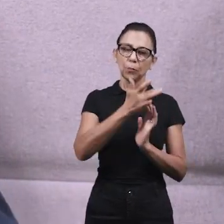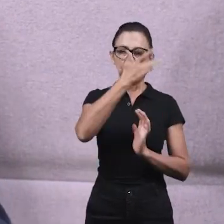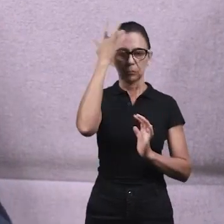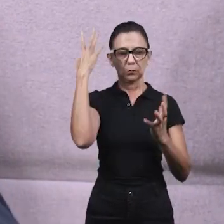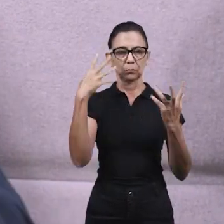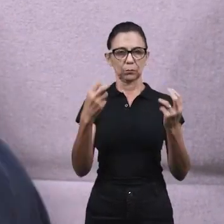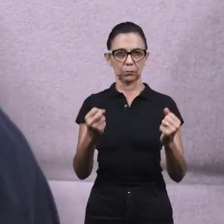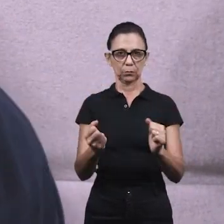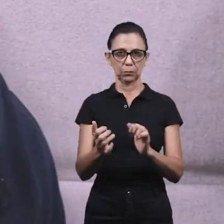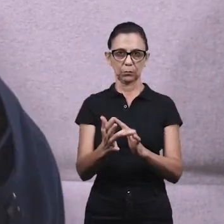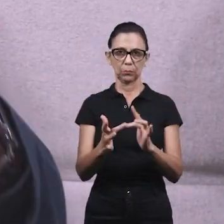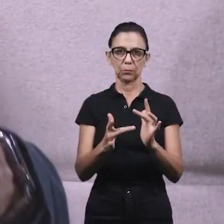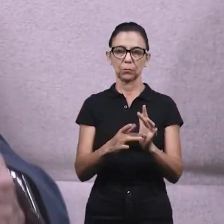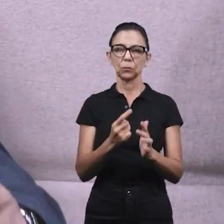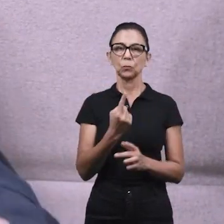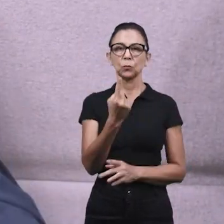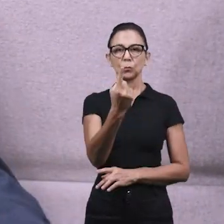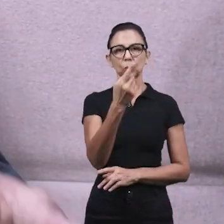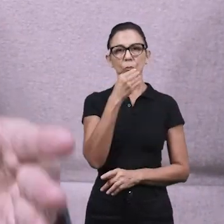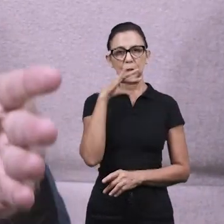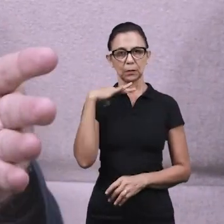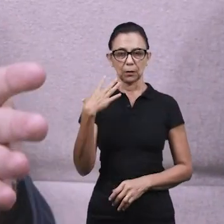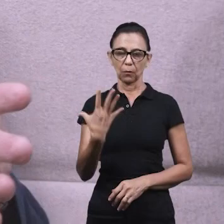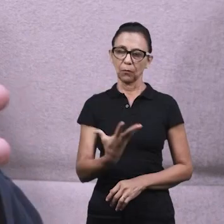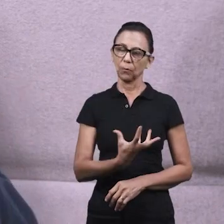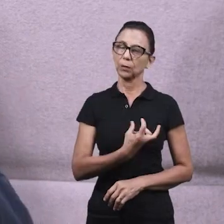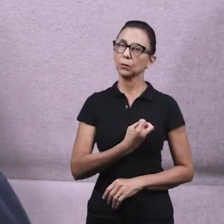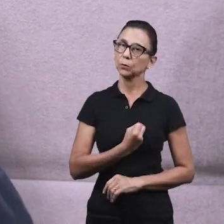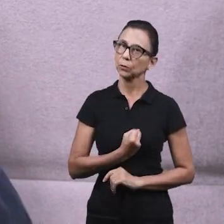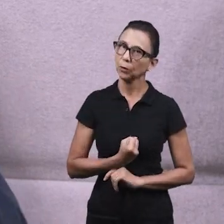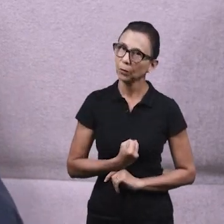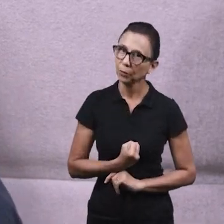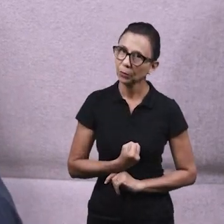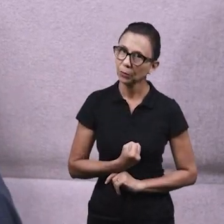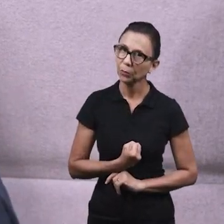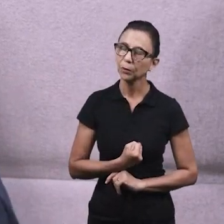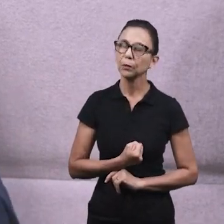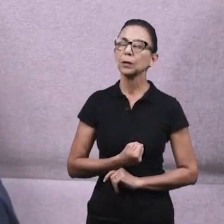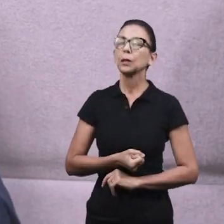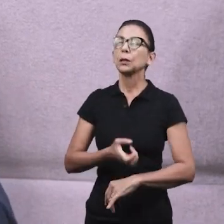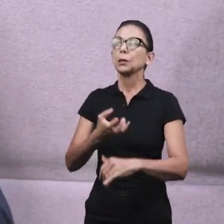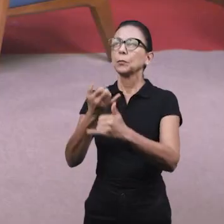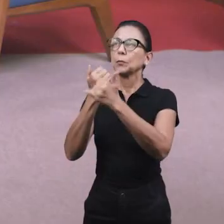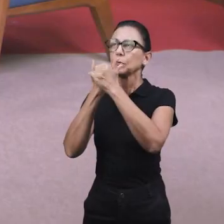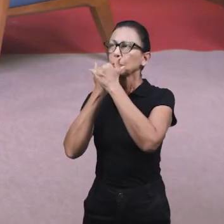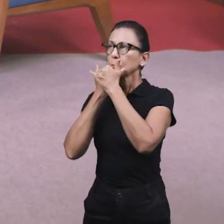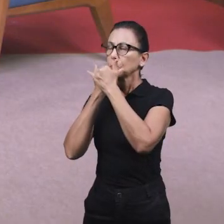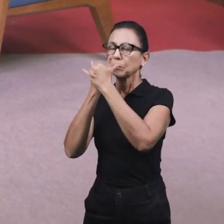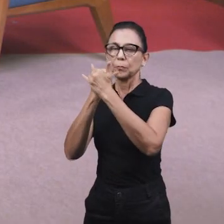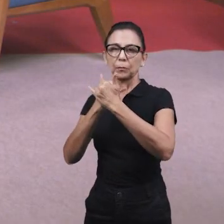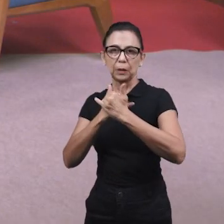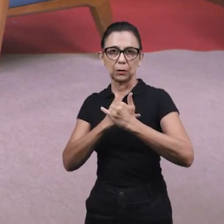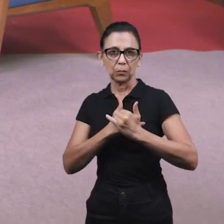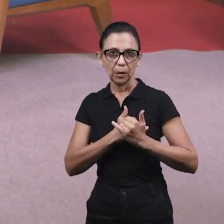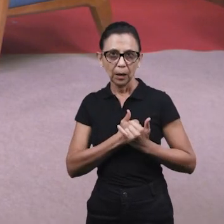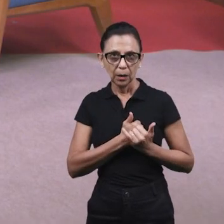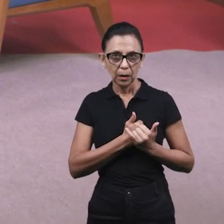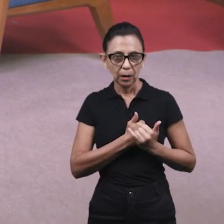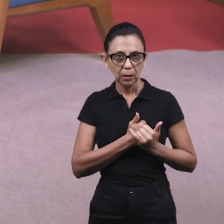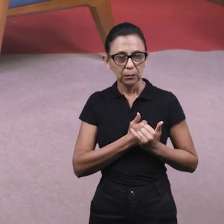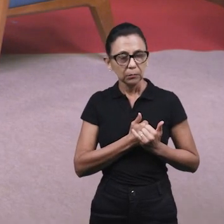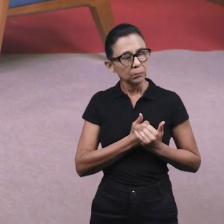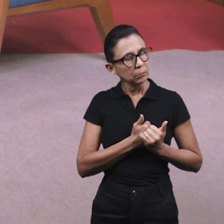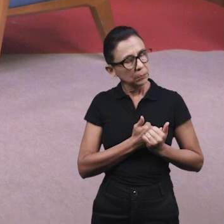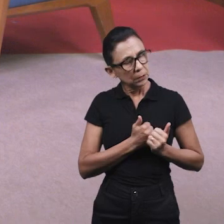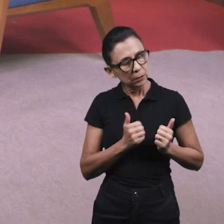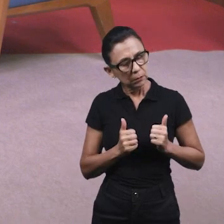Salvador, tendo os pecados perdoados e passando a andar no caminho, não é isso?